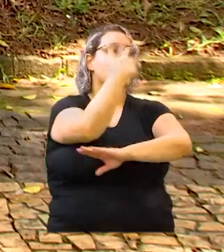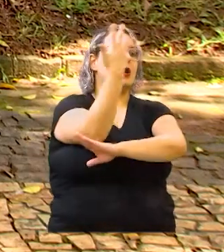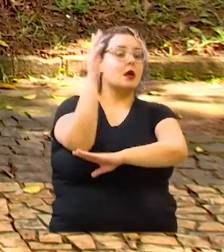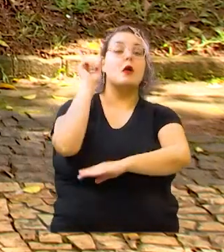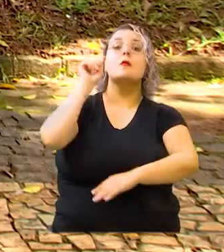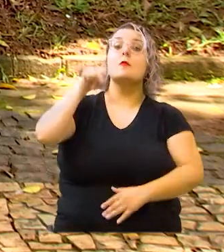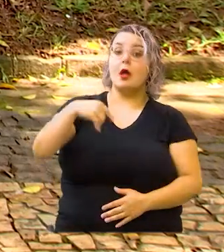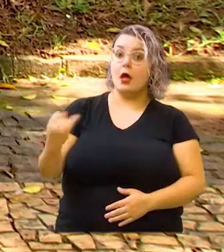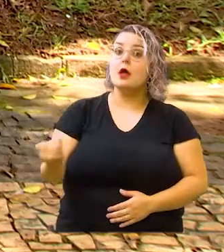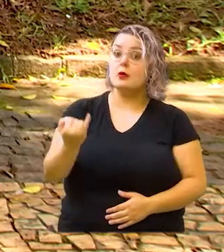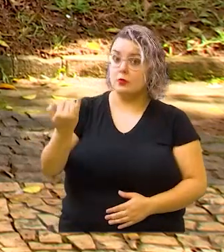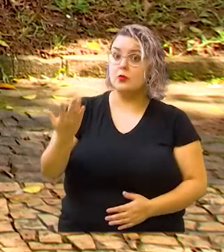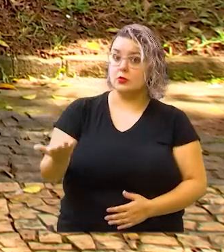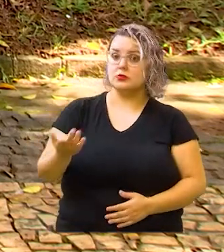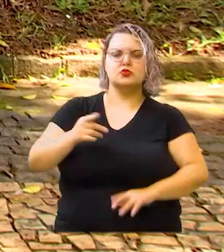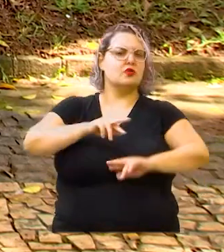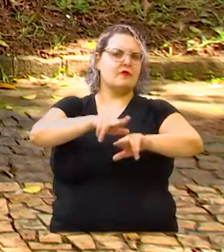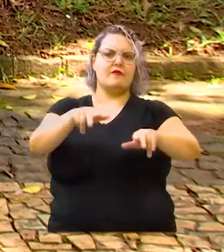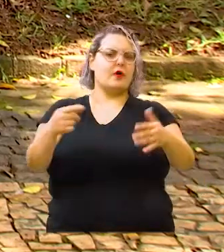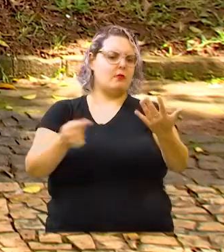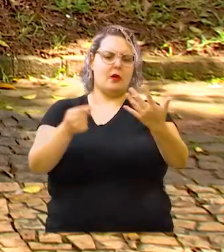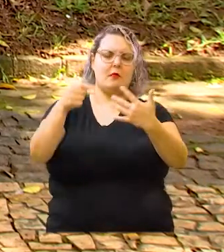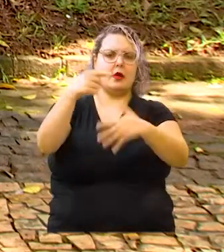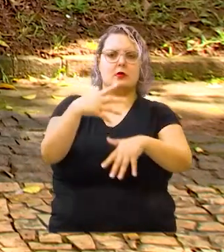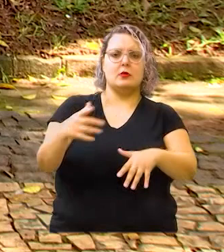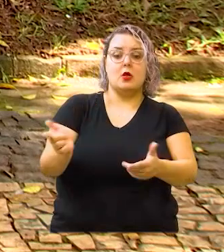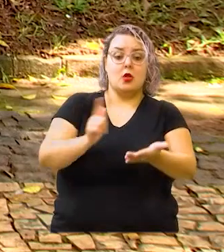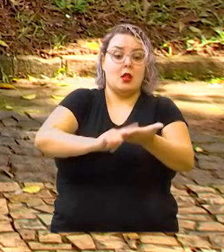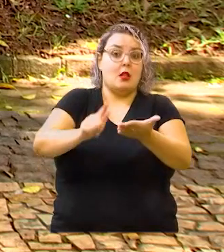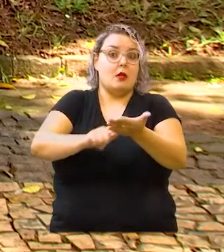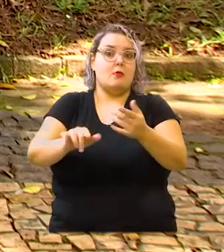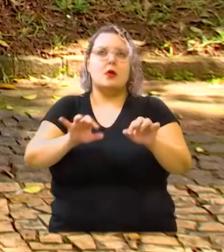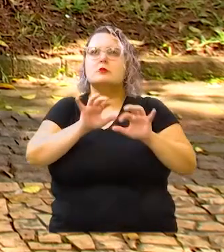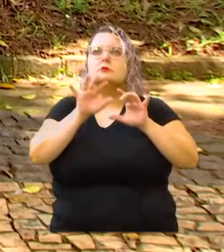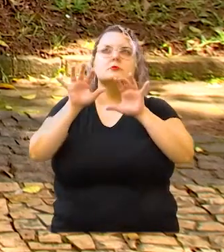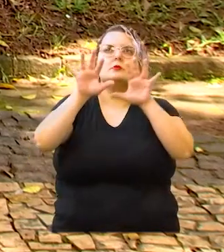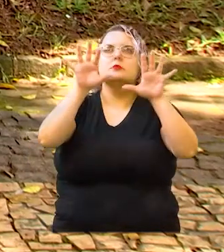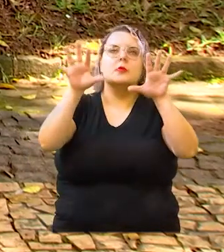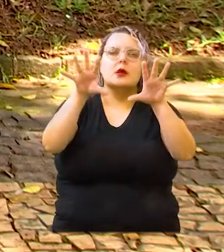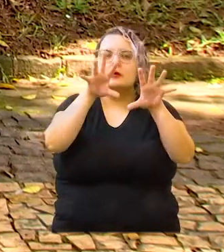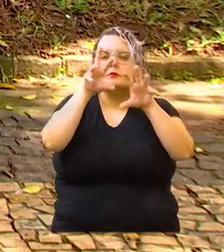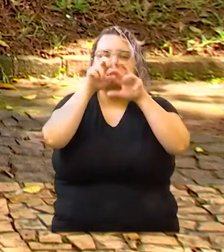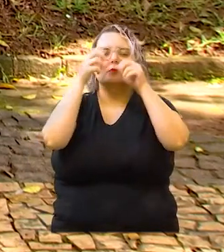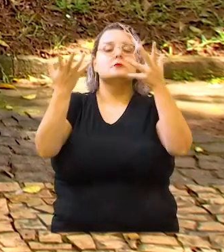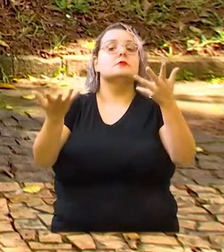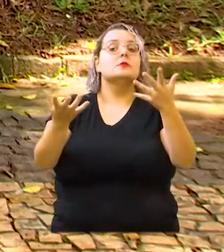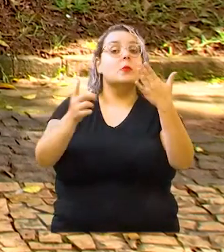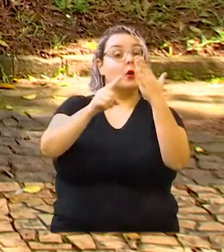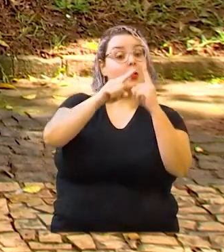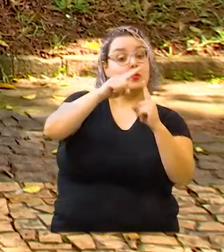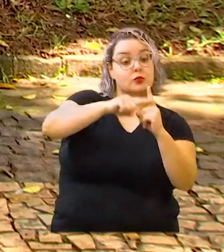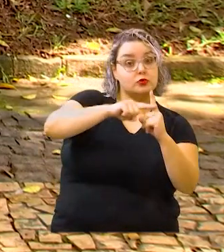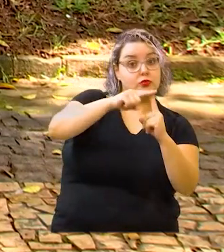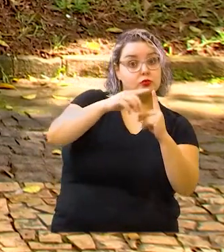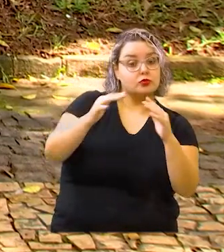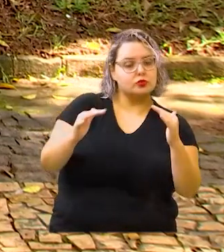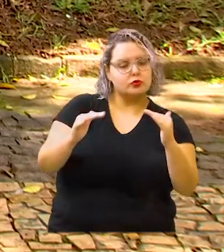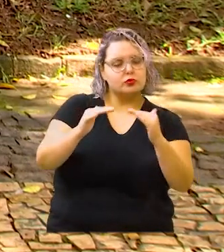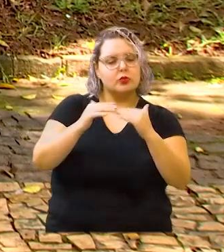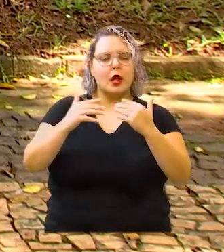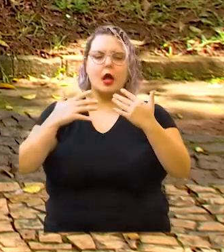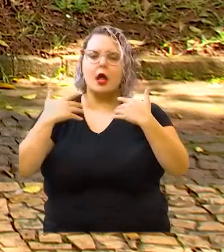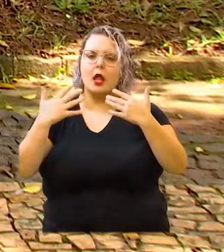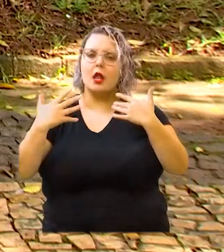são extremamente importantes em vários aspectos, na purificação do ar, na manutenção da temperatura amena dentro